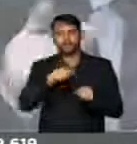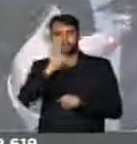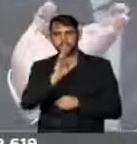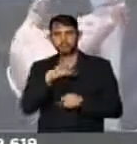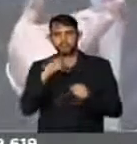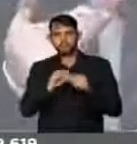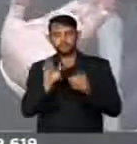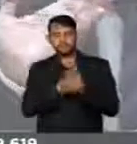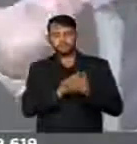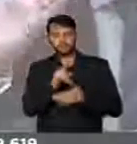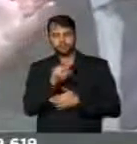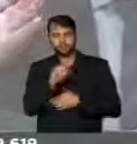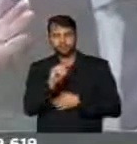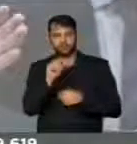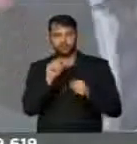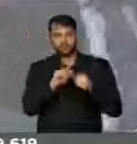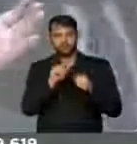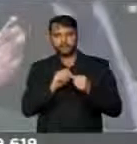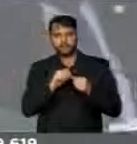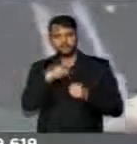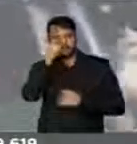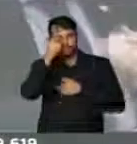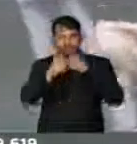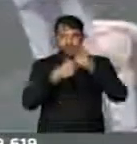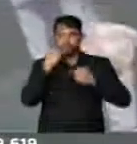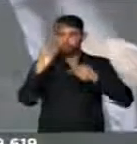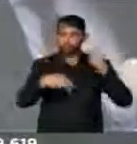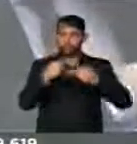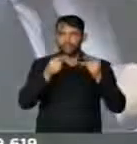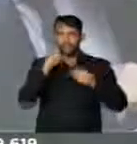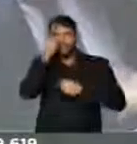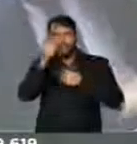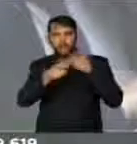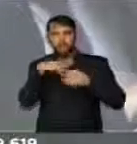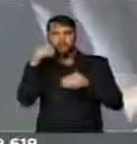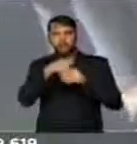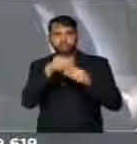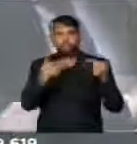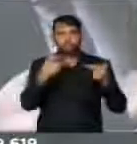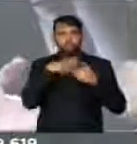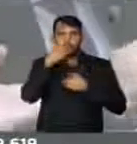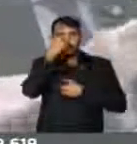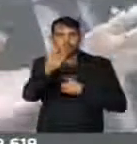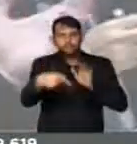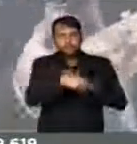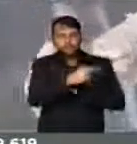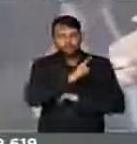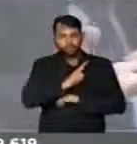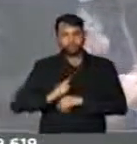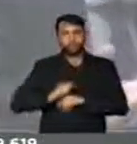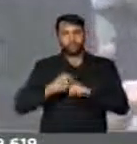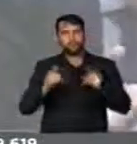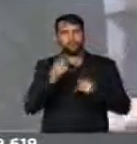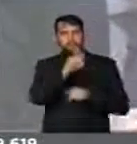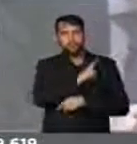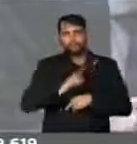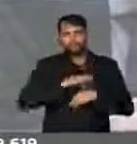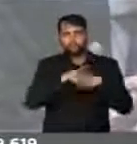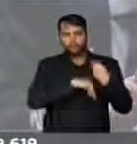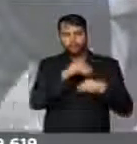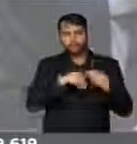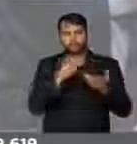não é feita de petróleo. Ela é feita de interesses políticos, eleitorais, interesses de governo, e é o governo mexendo